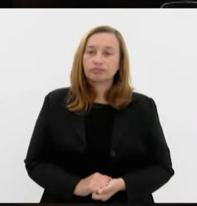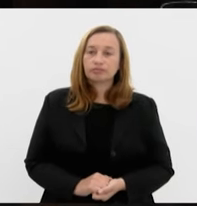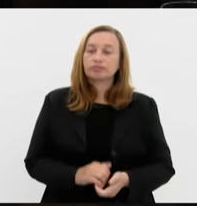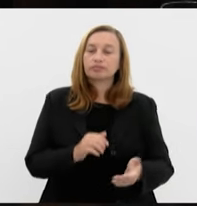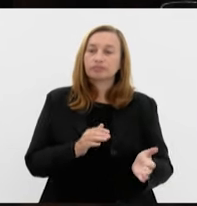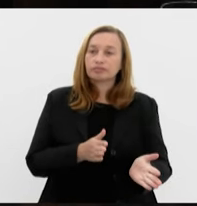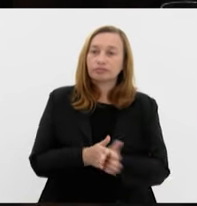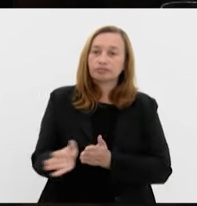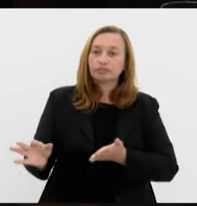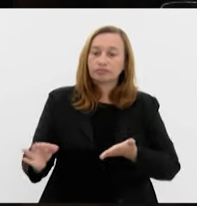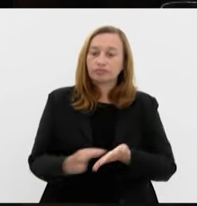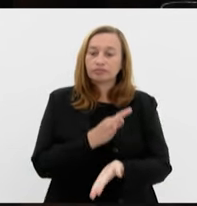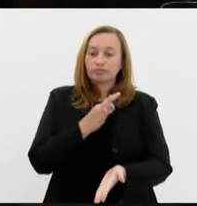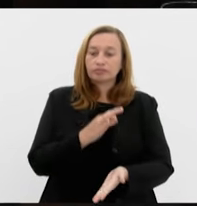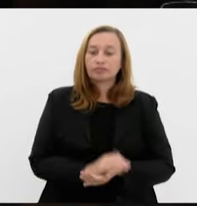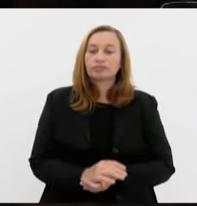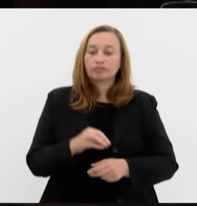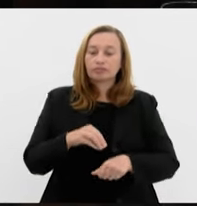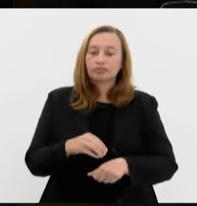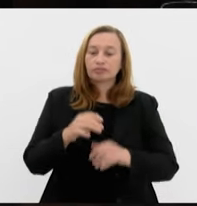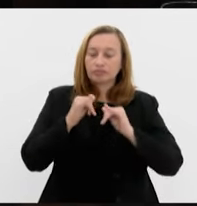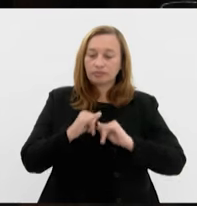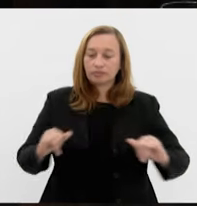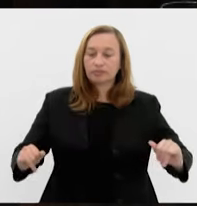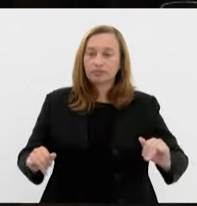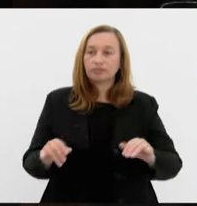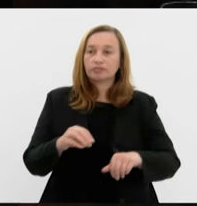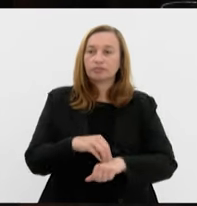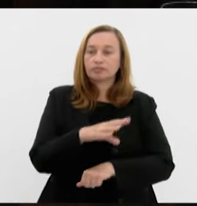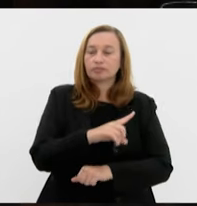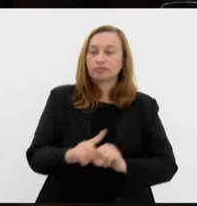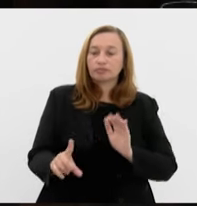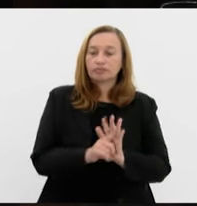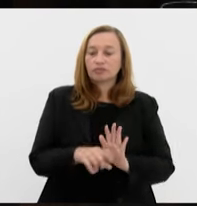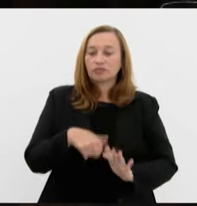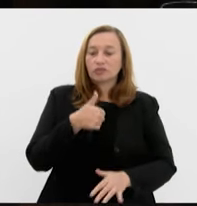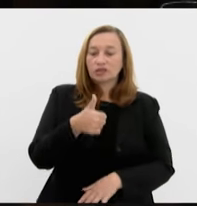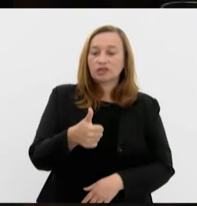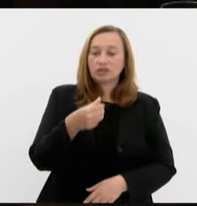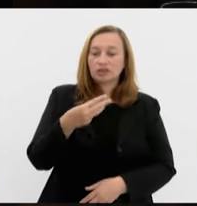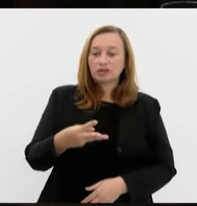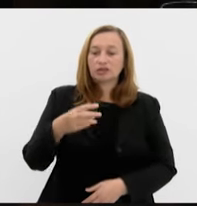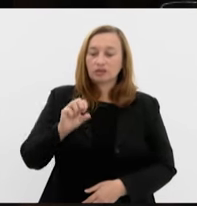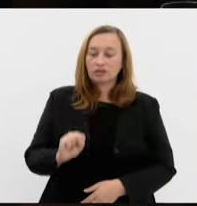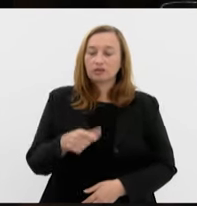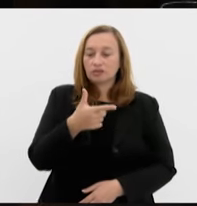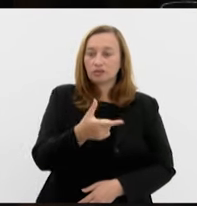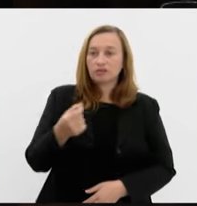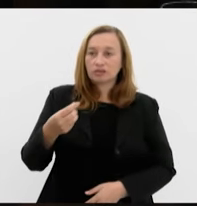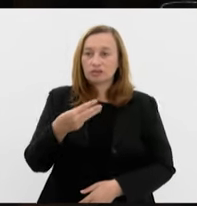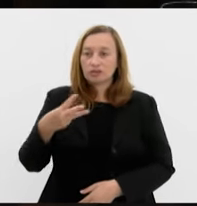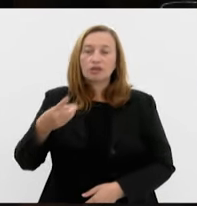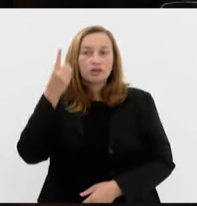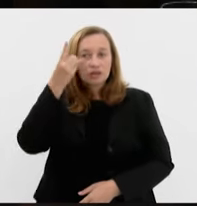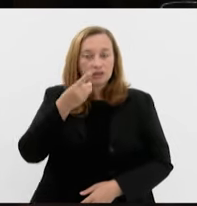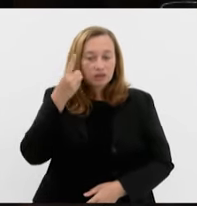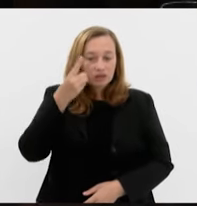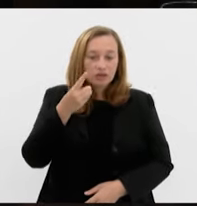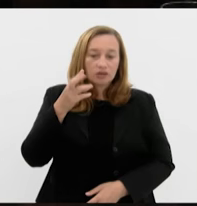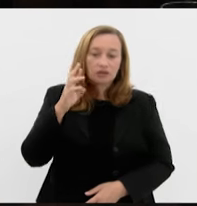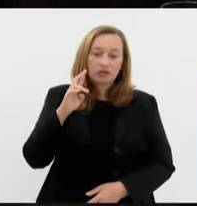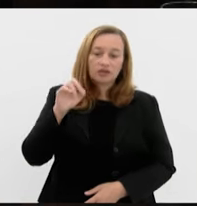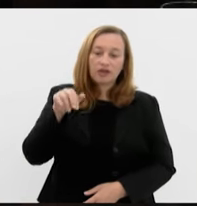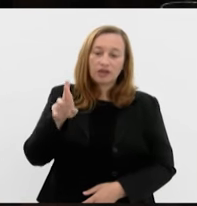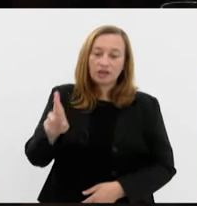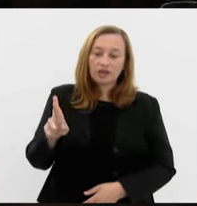publicação anuncio indicação Legislativa número 138/22 de autoria do deputado rosberg